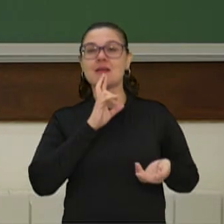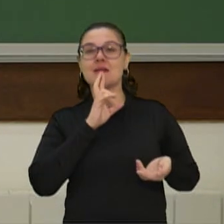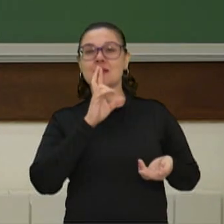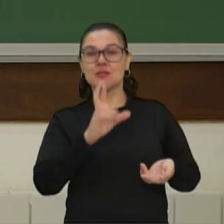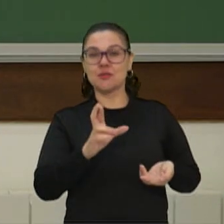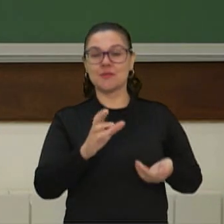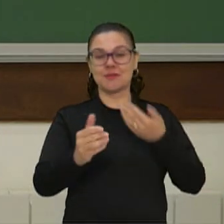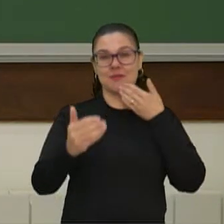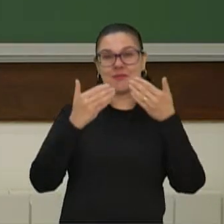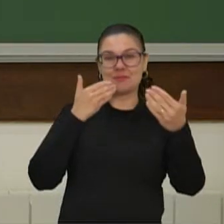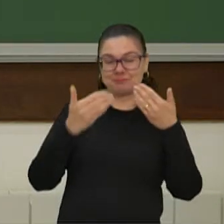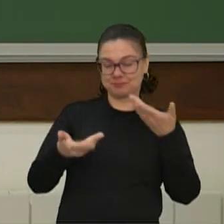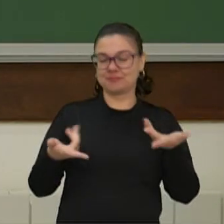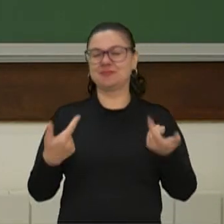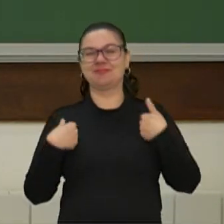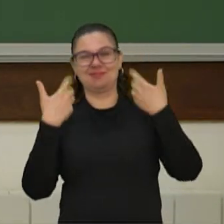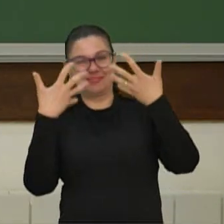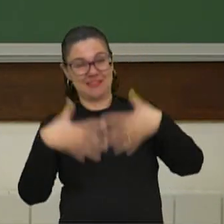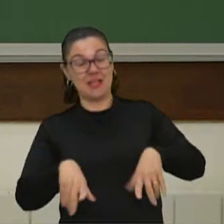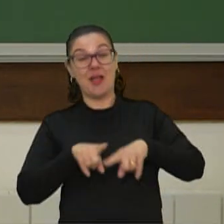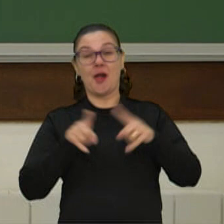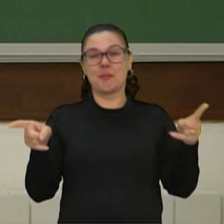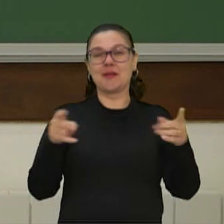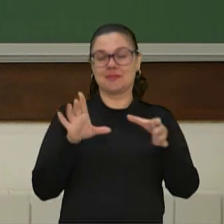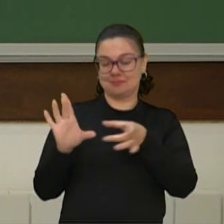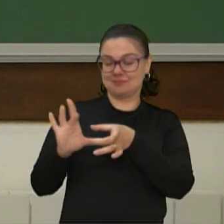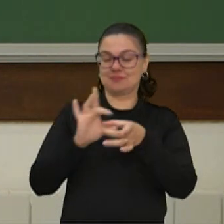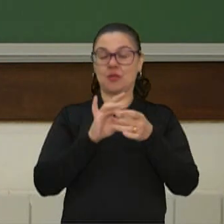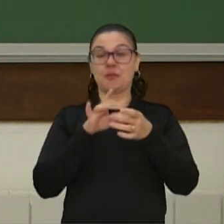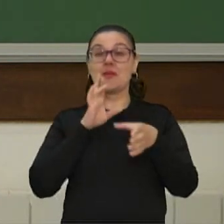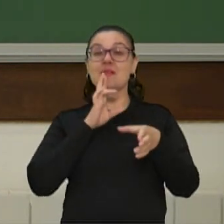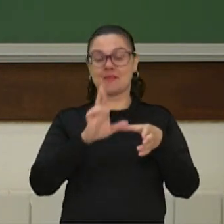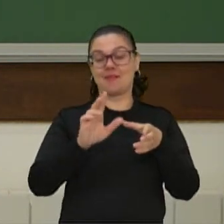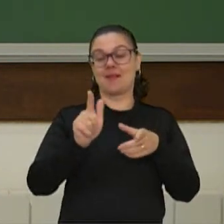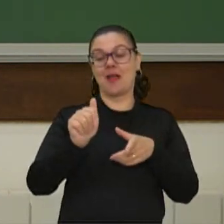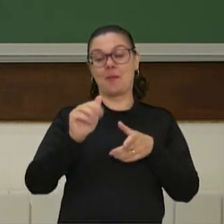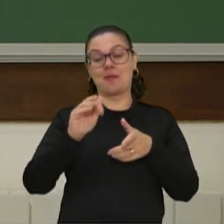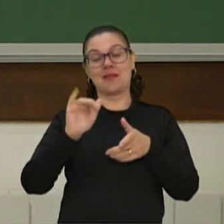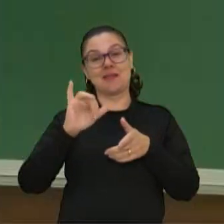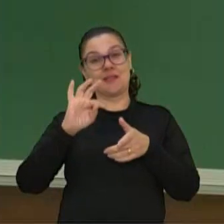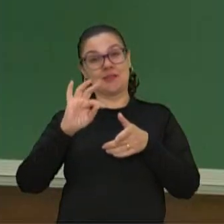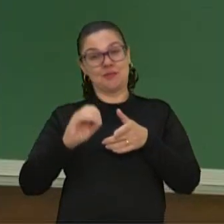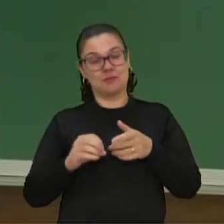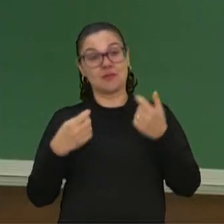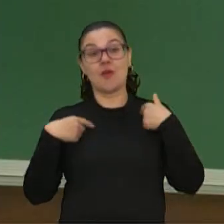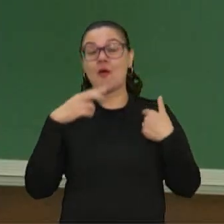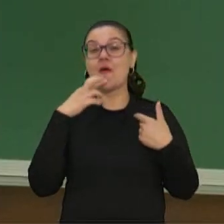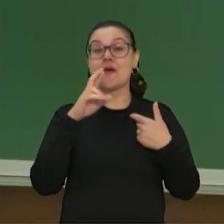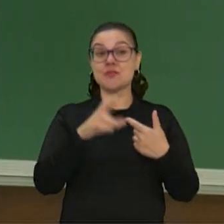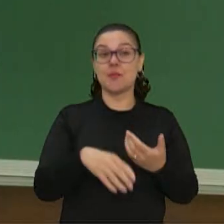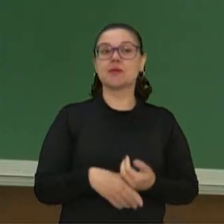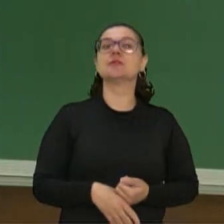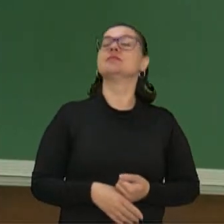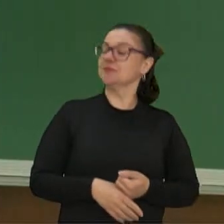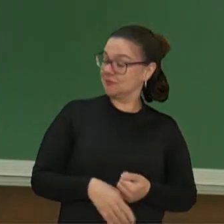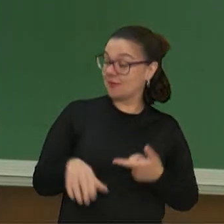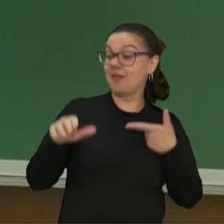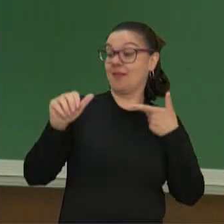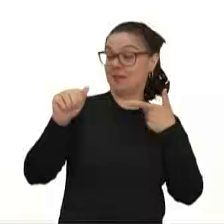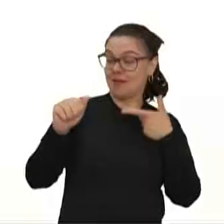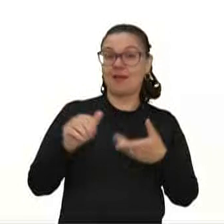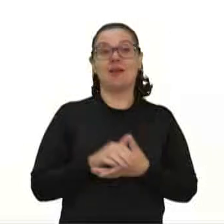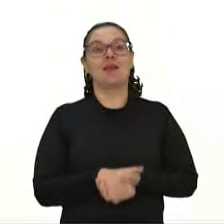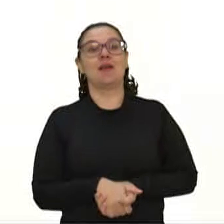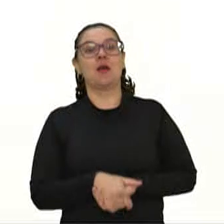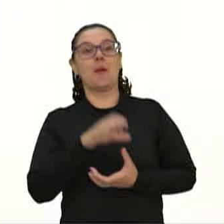Respondendo o comentário ficou um pouco estranho, né? Mas era comentando o gabarito, eu quis dizer. Vamos juntos então. Qual que é a resposta correta? Letra